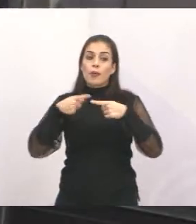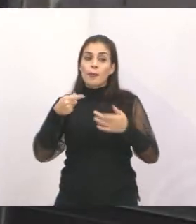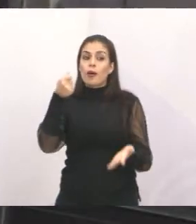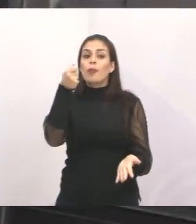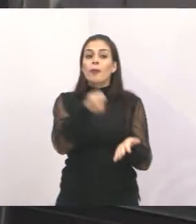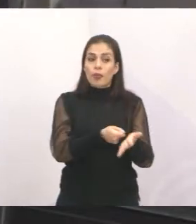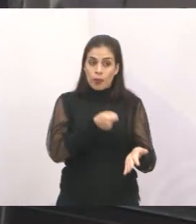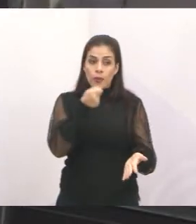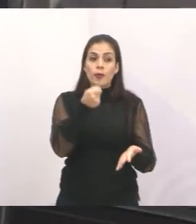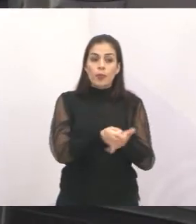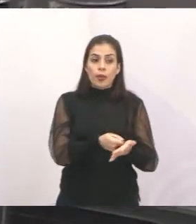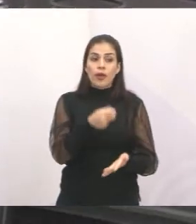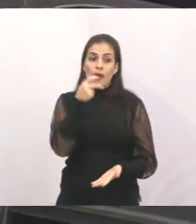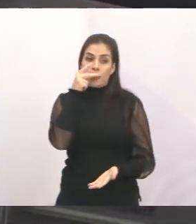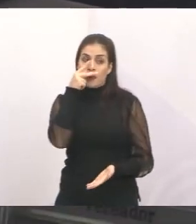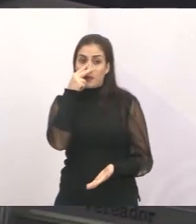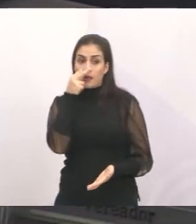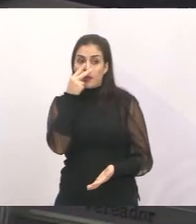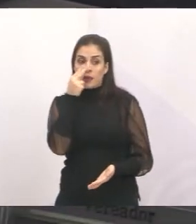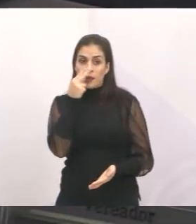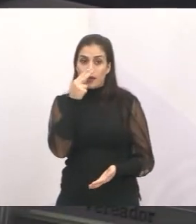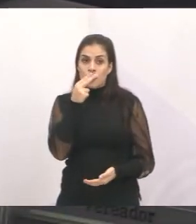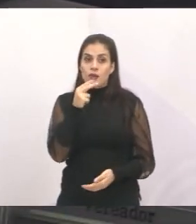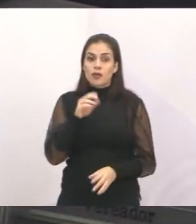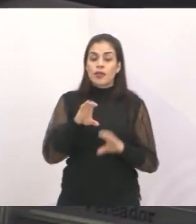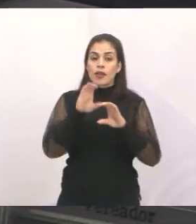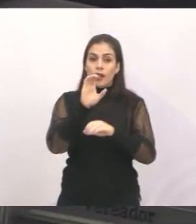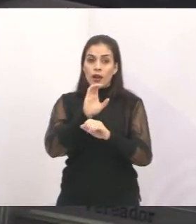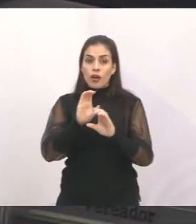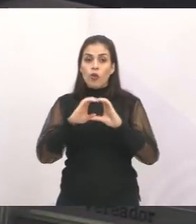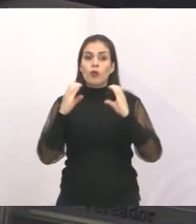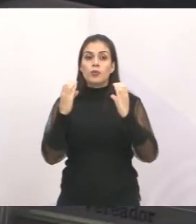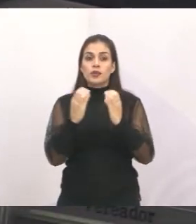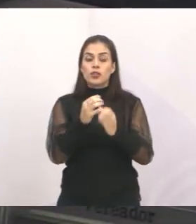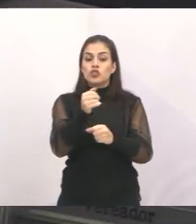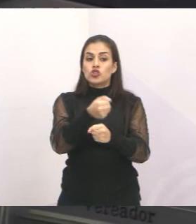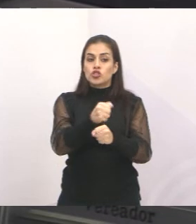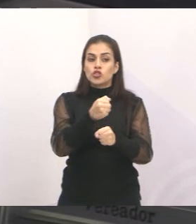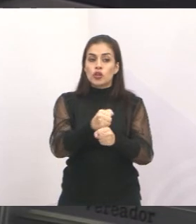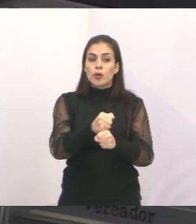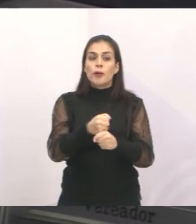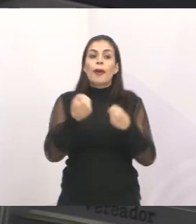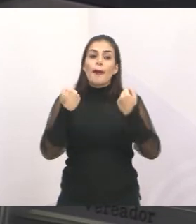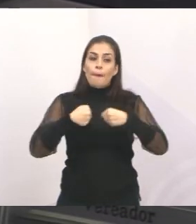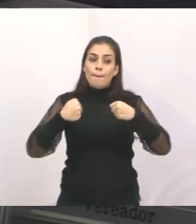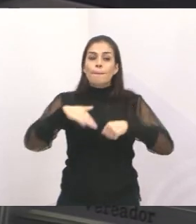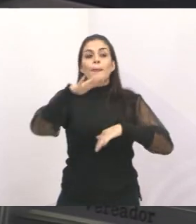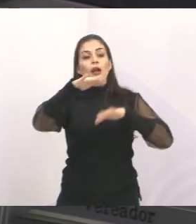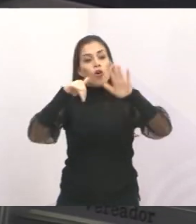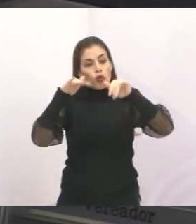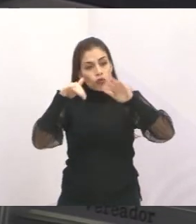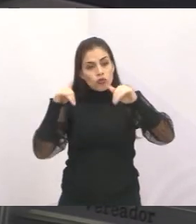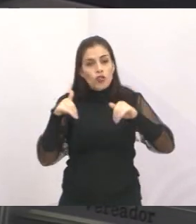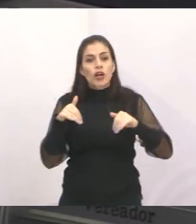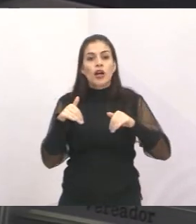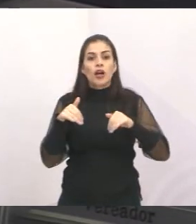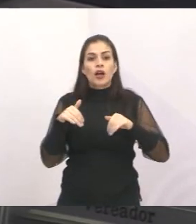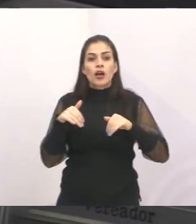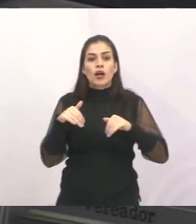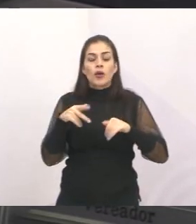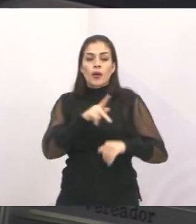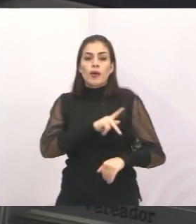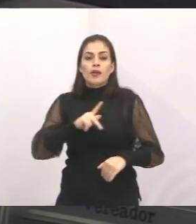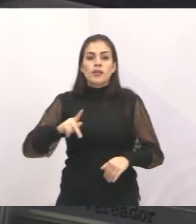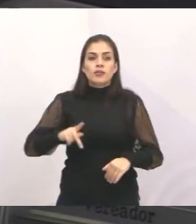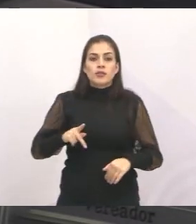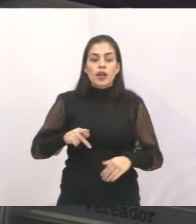cobrar. E acho que a comissão de obras tem que convocar o presidente do serviço de regulação,